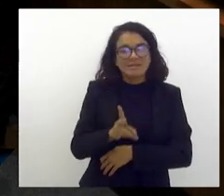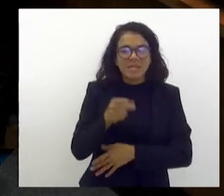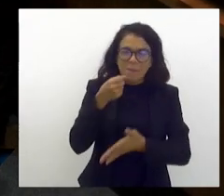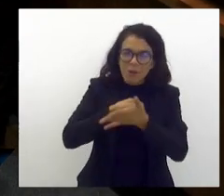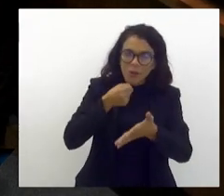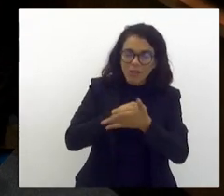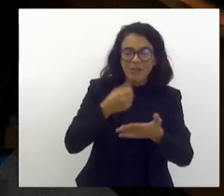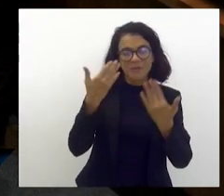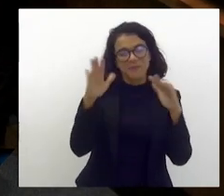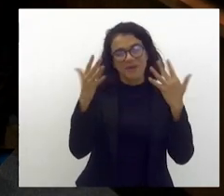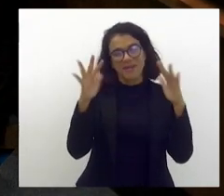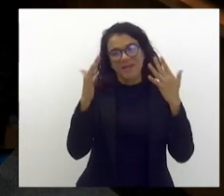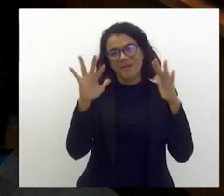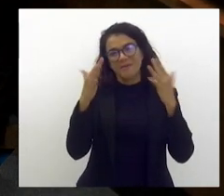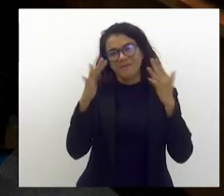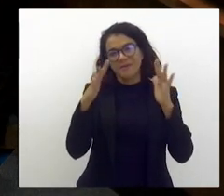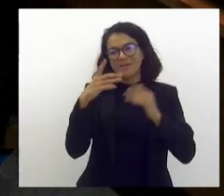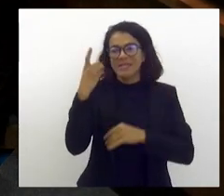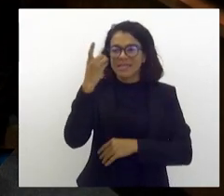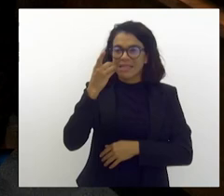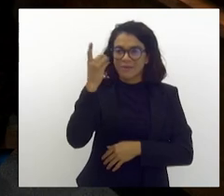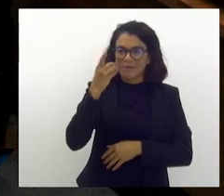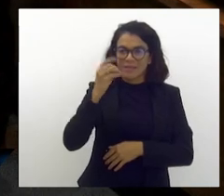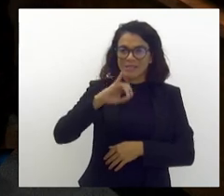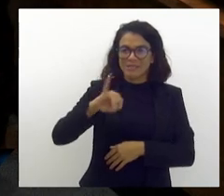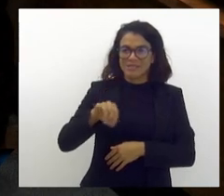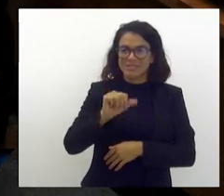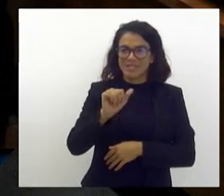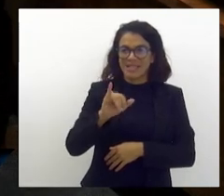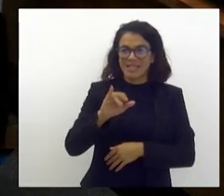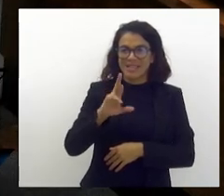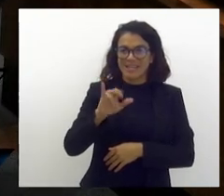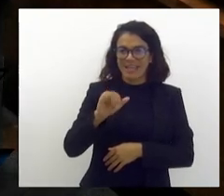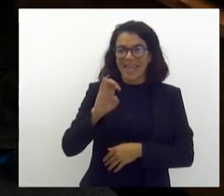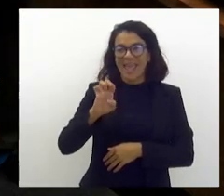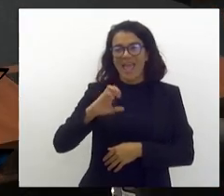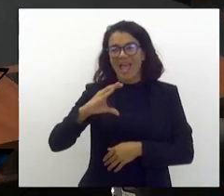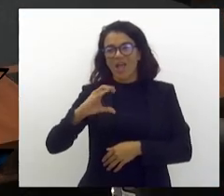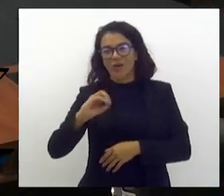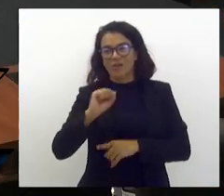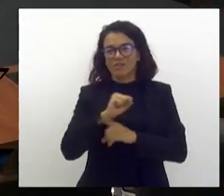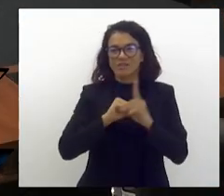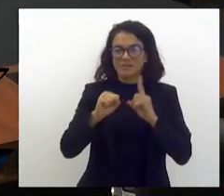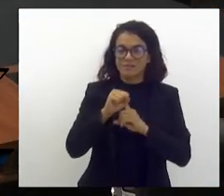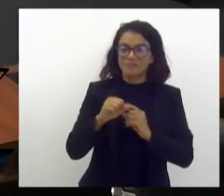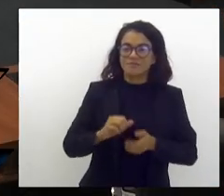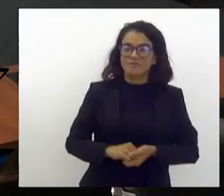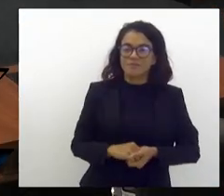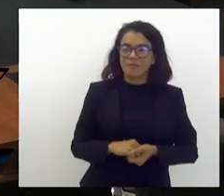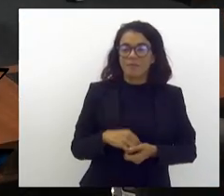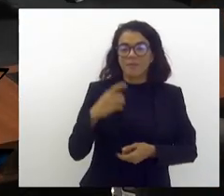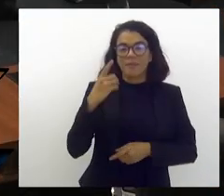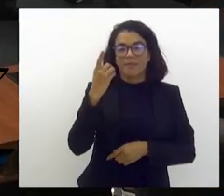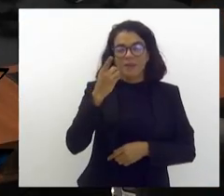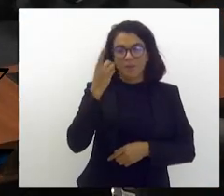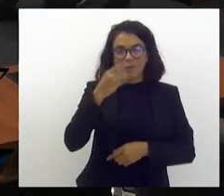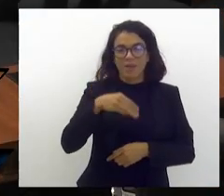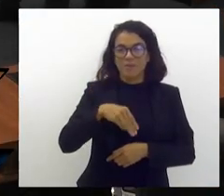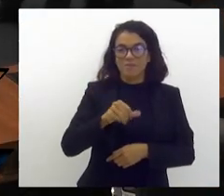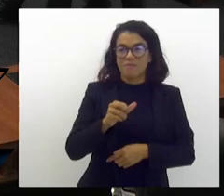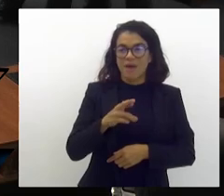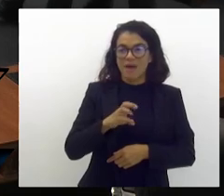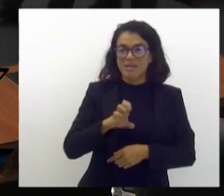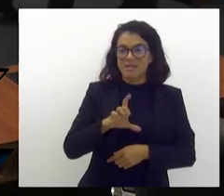causas. Parabéns, deputado Jari, ecossocialista. Deputado Marcelo Dino. Pela ordem, senhora